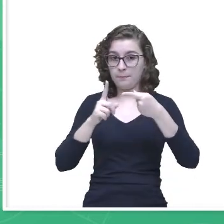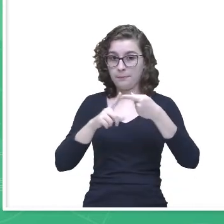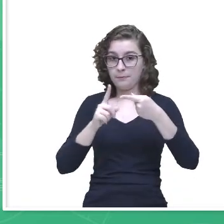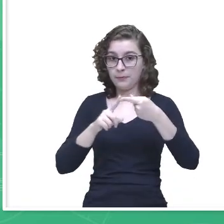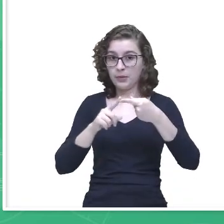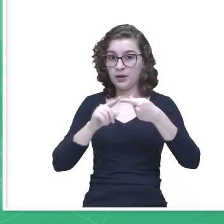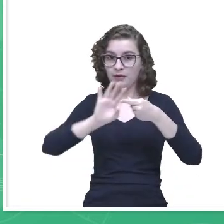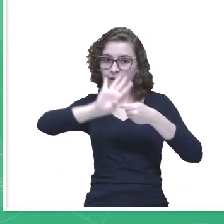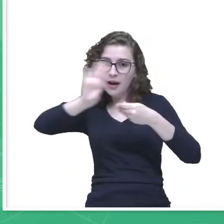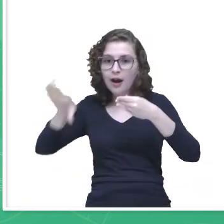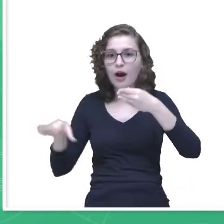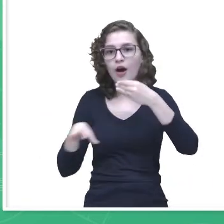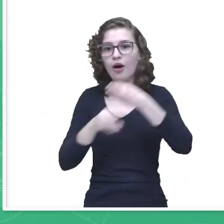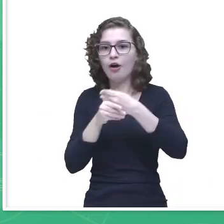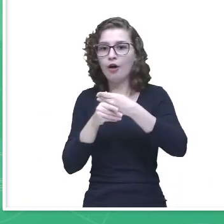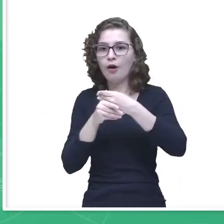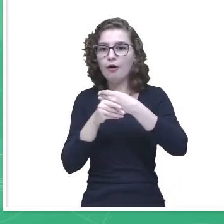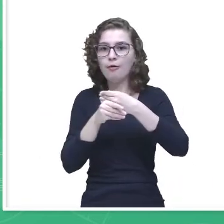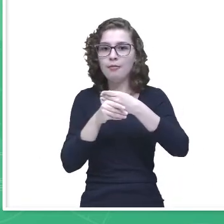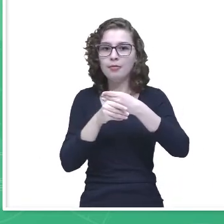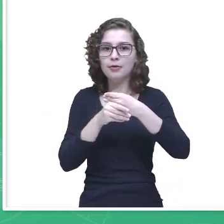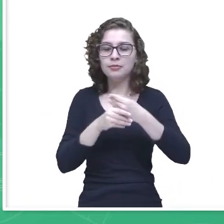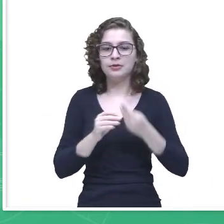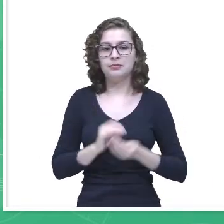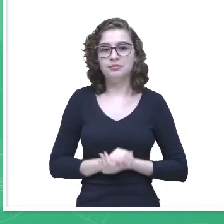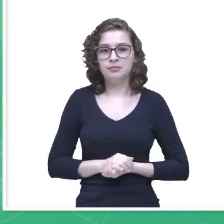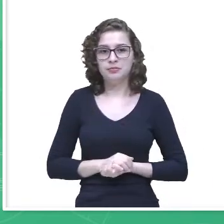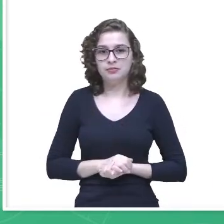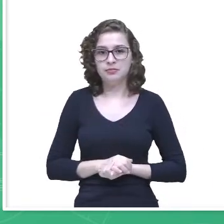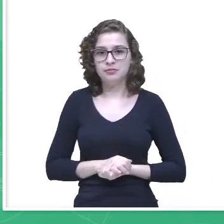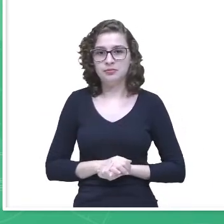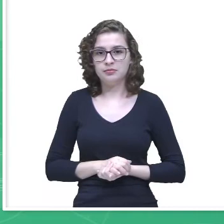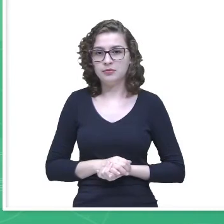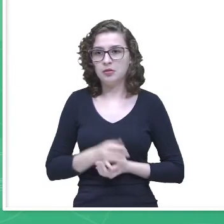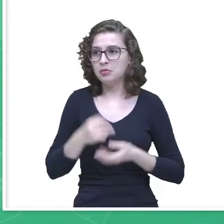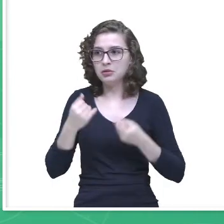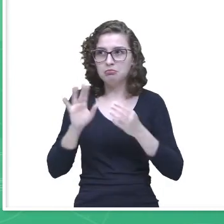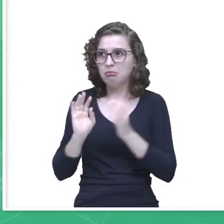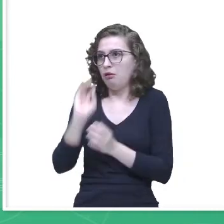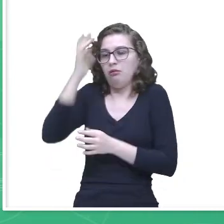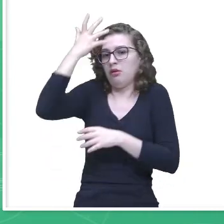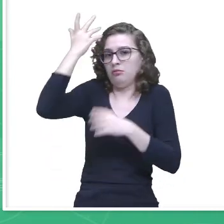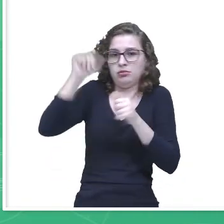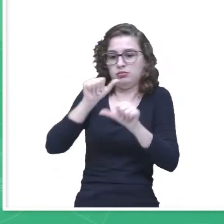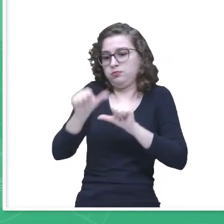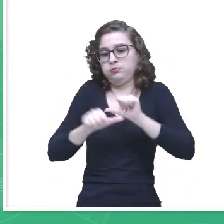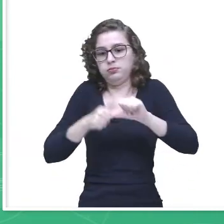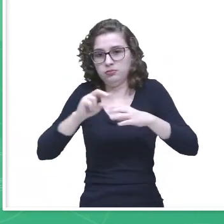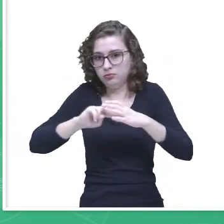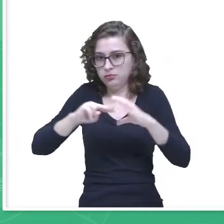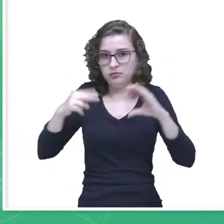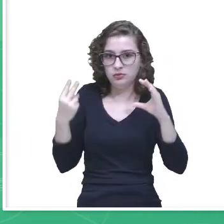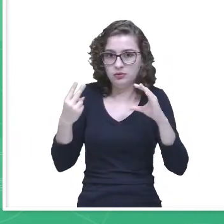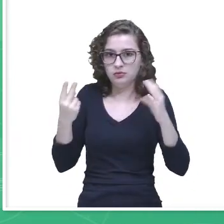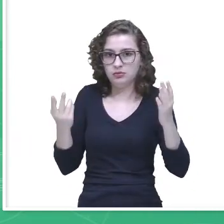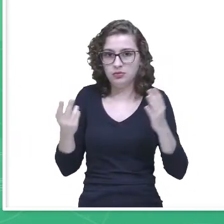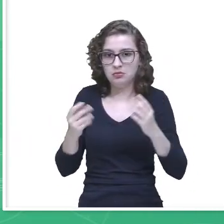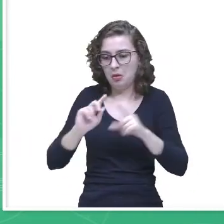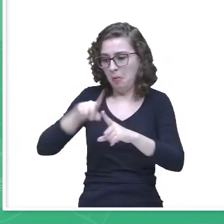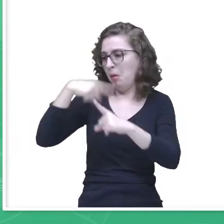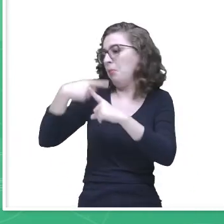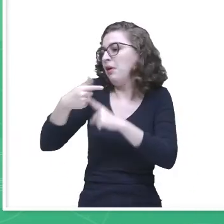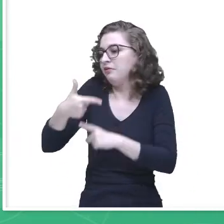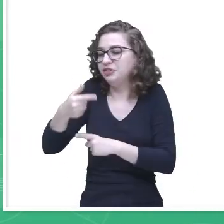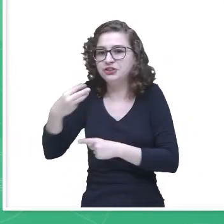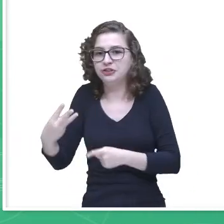um acréscimo de um conjunto de cromossomos, ok? Não sei, aconteceu, é mutação, acontece do nada. Acrescenta mais um